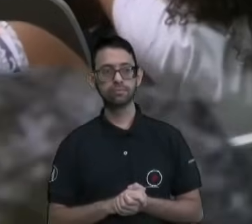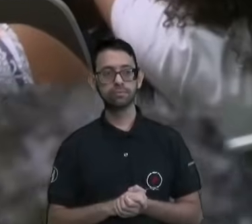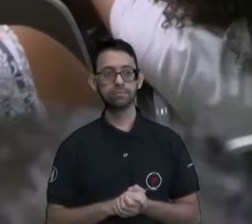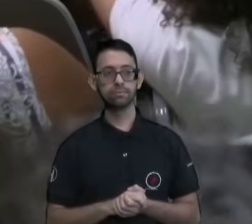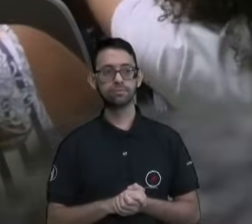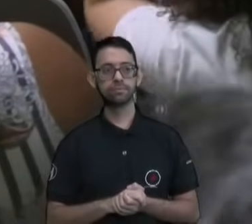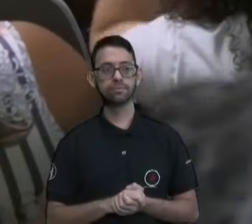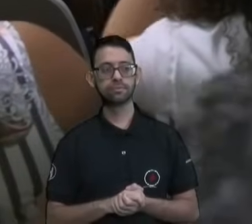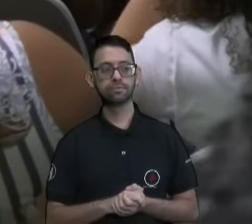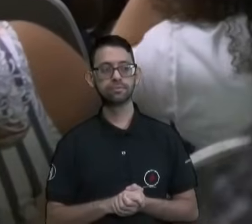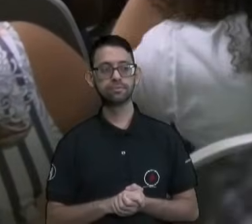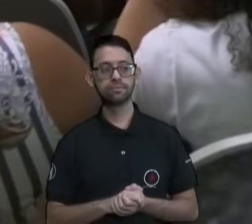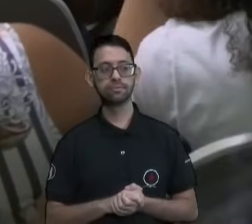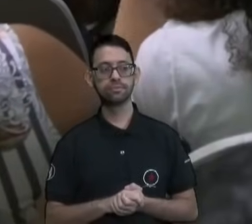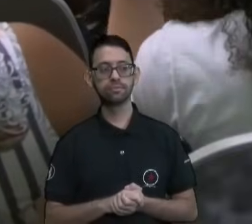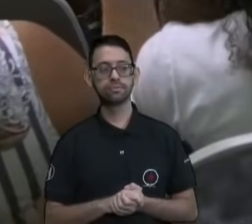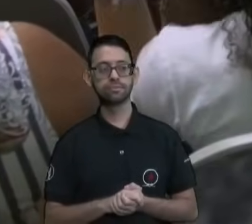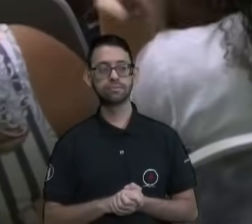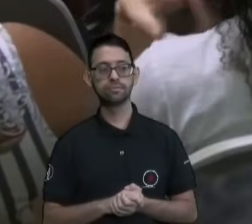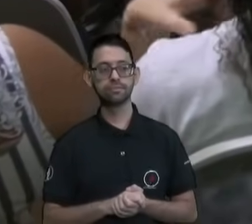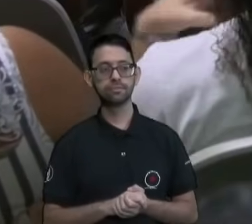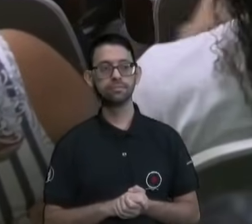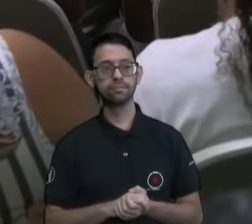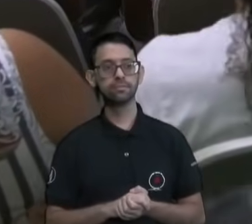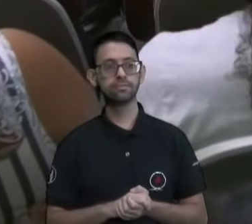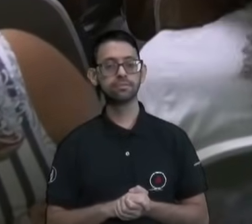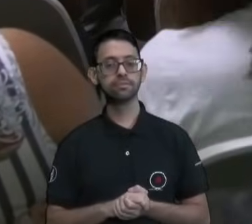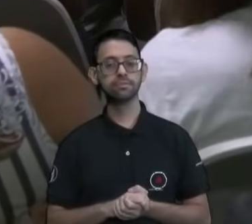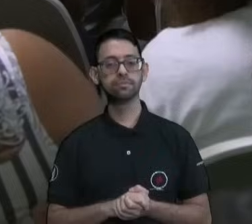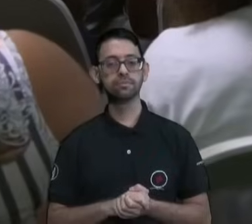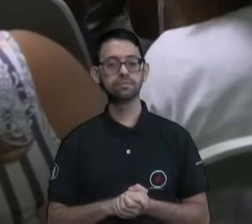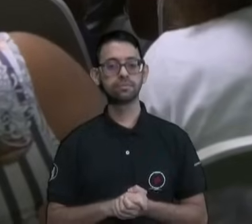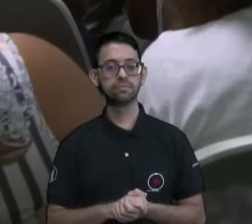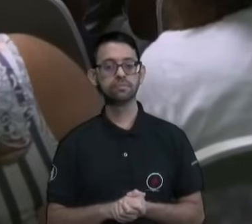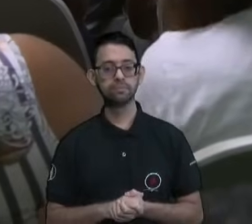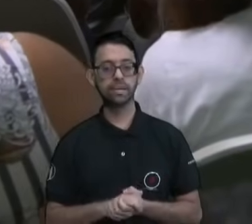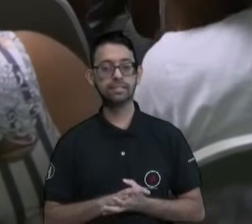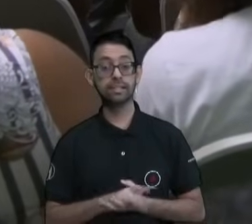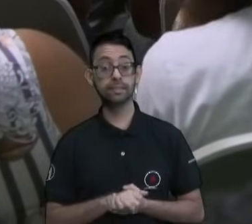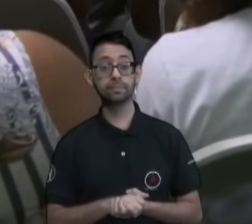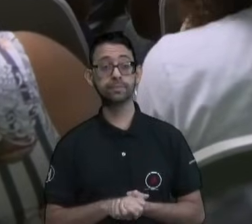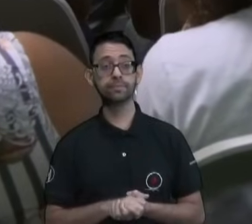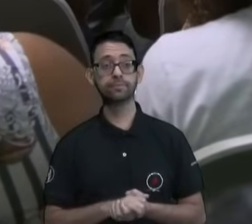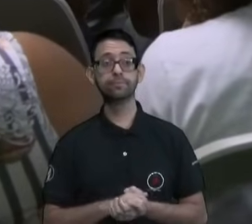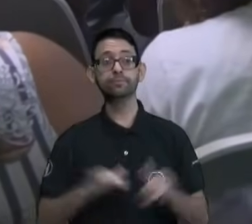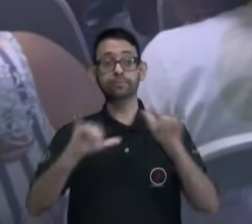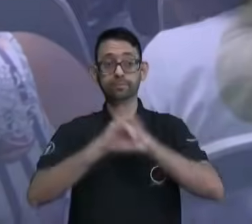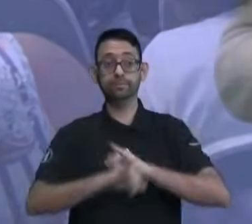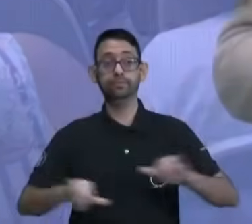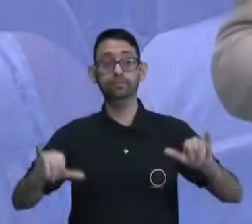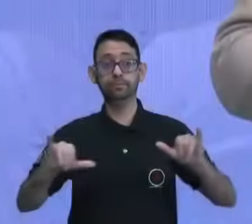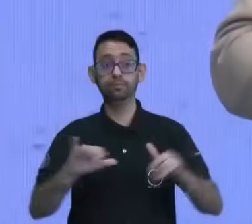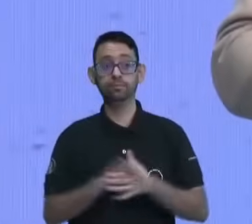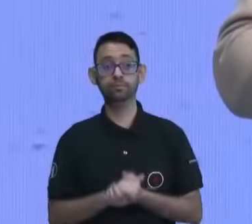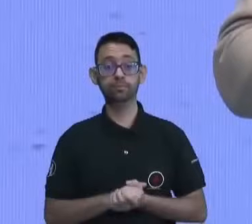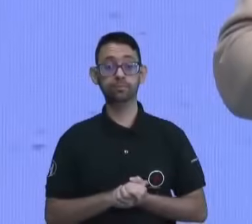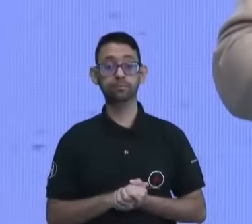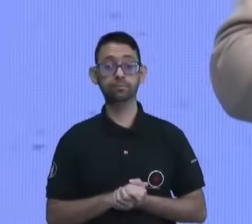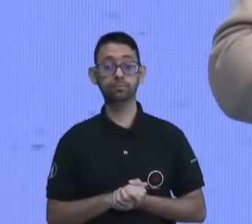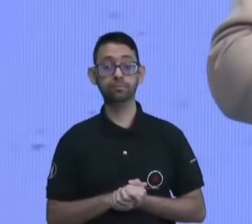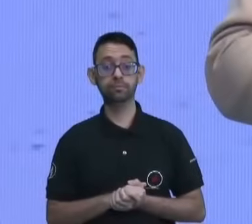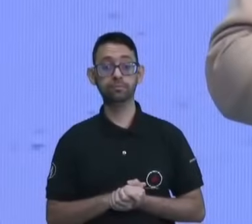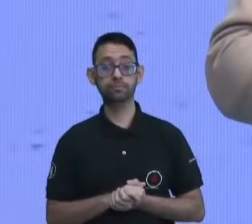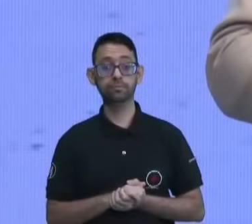soberano meu irmão deixa eu dizer uma coisa para vocês eu